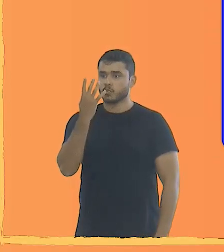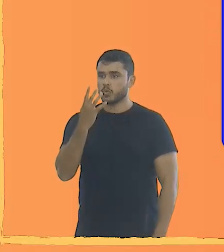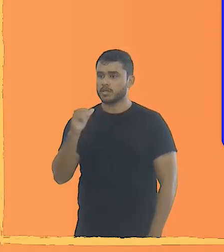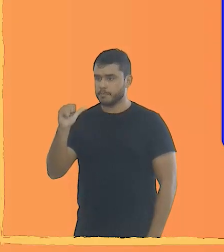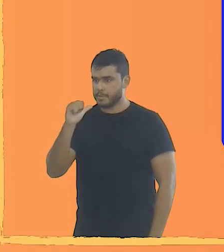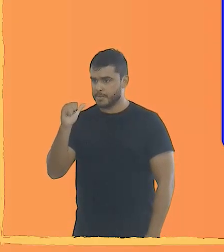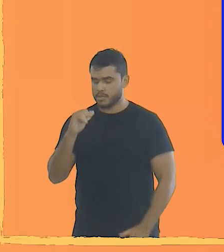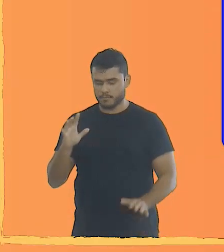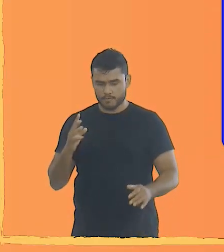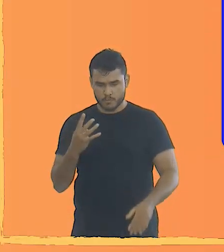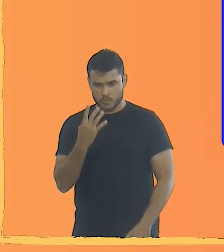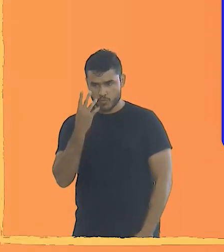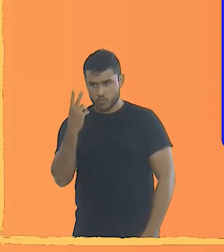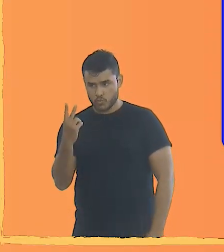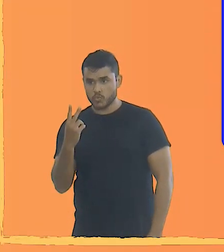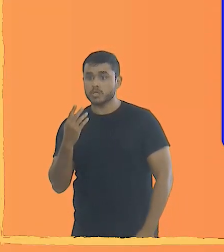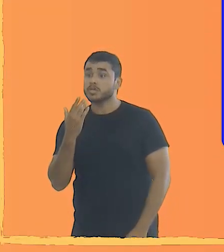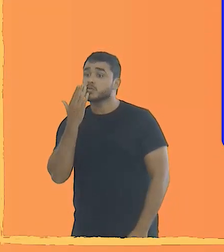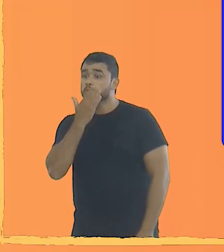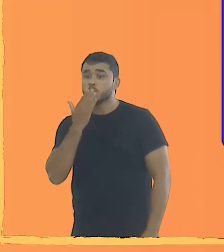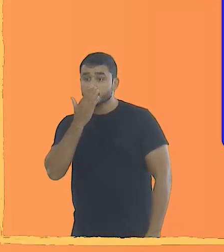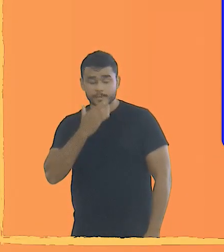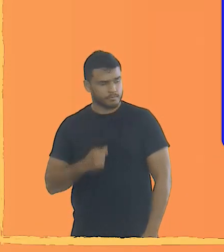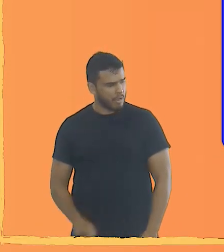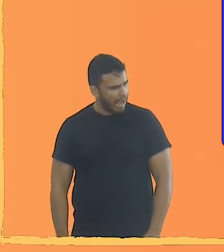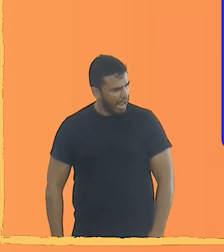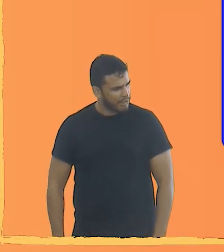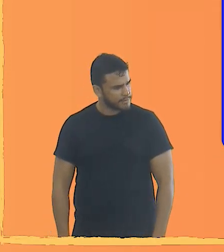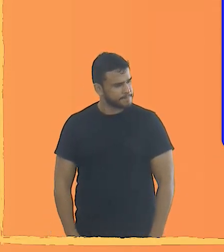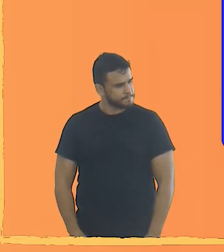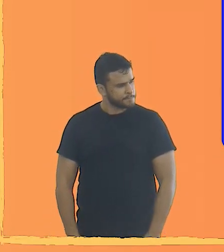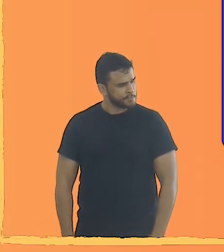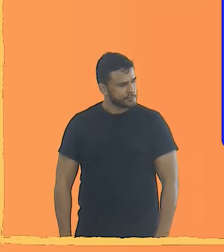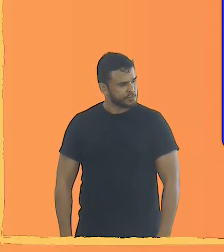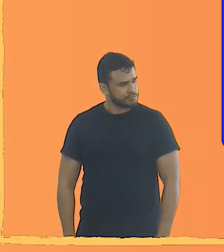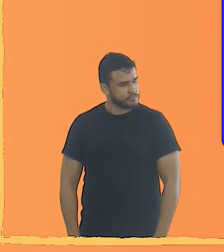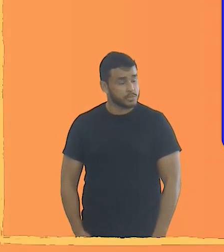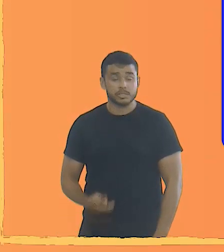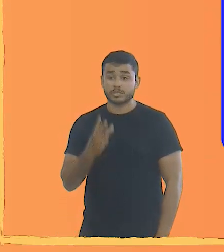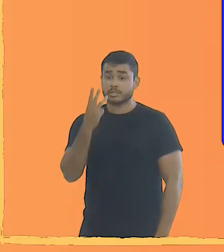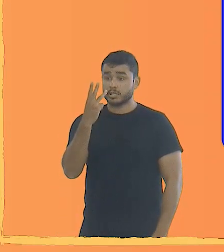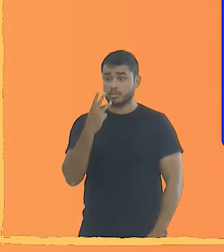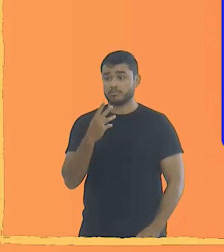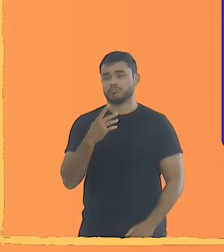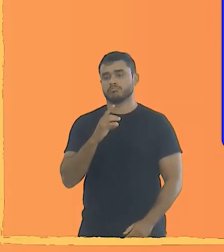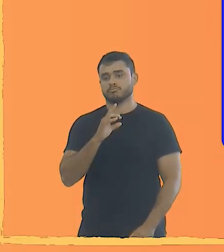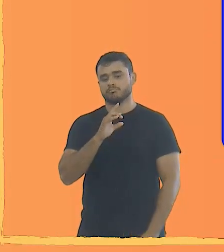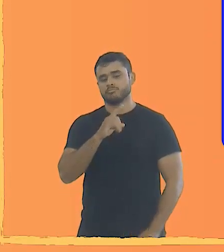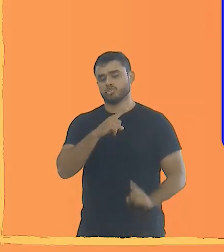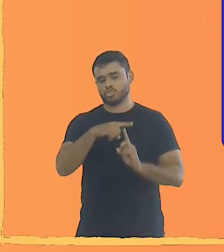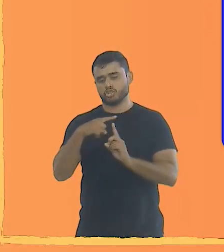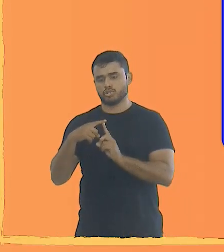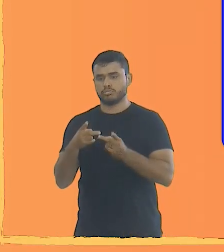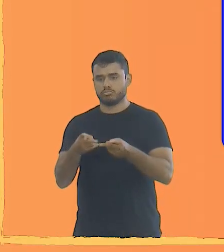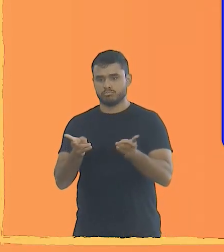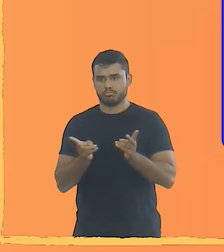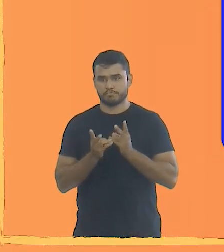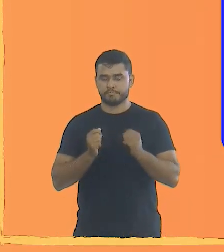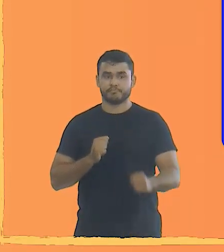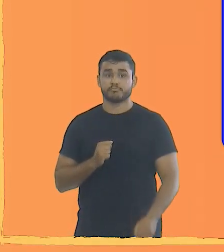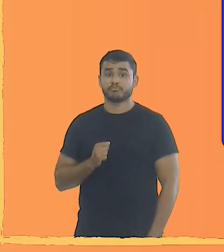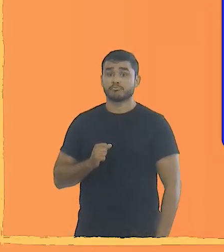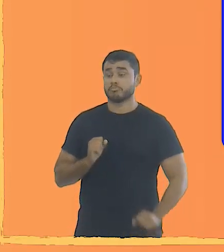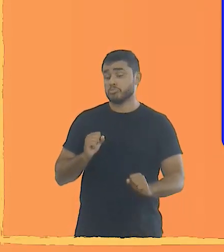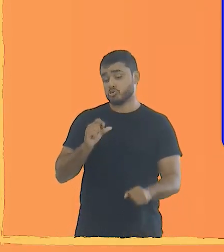clientes do restaurante, em seus pedidos, escolhem necessariamente uma bebida e um prato quente,